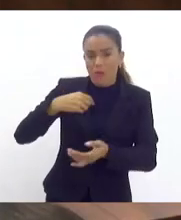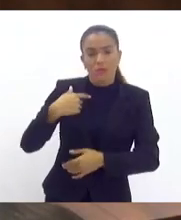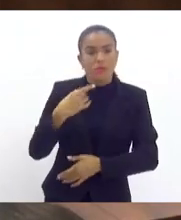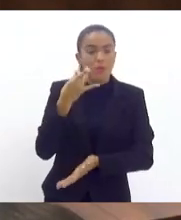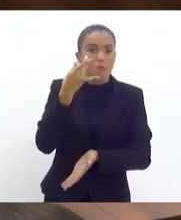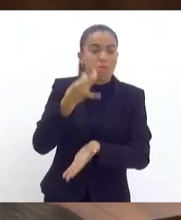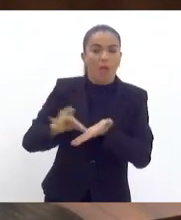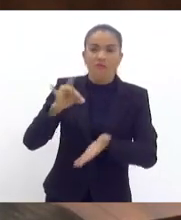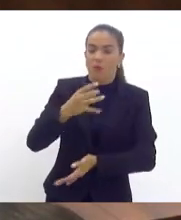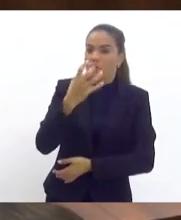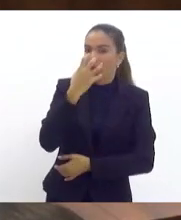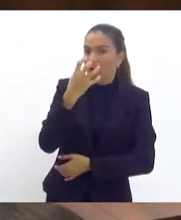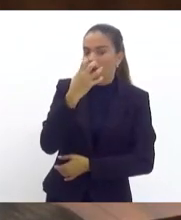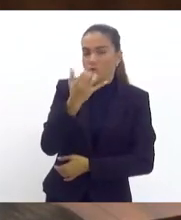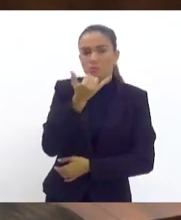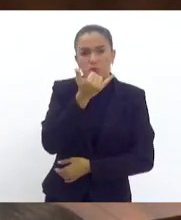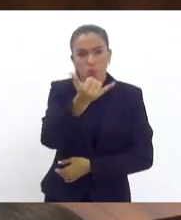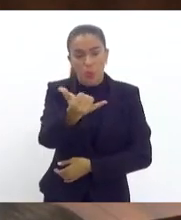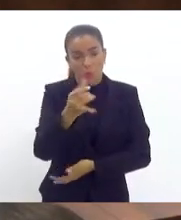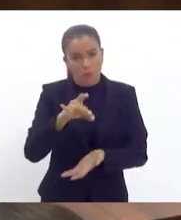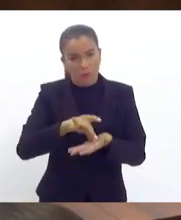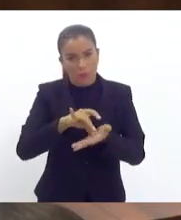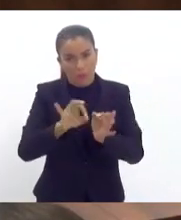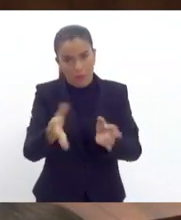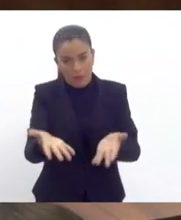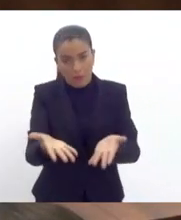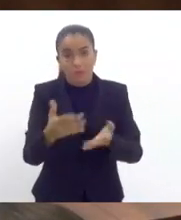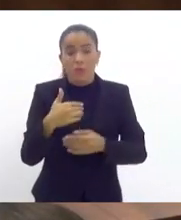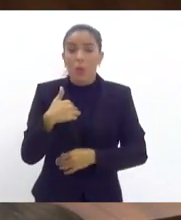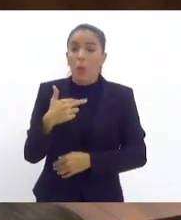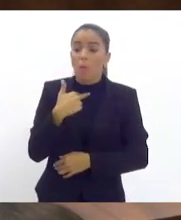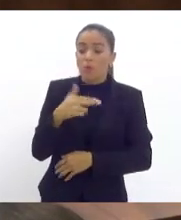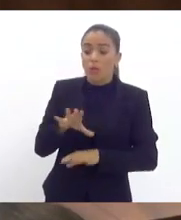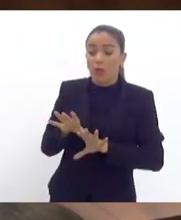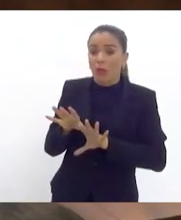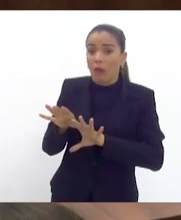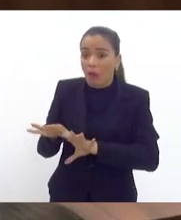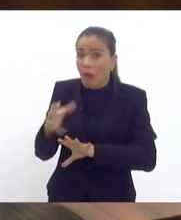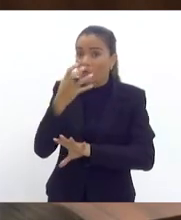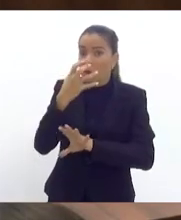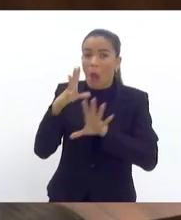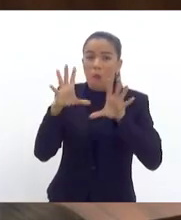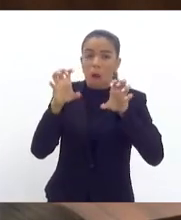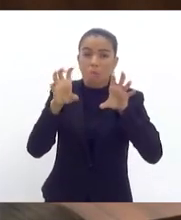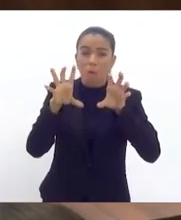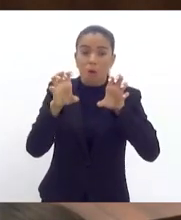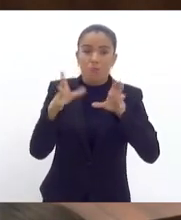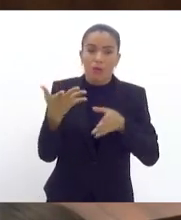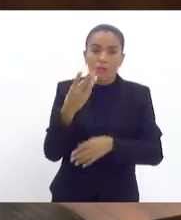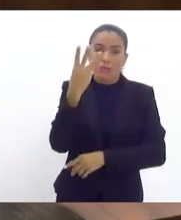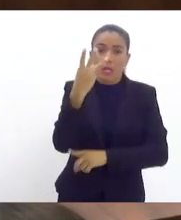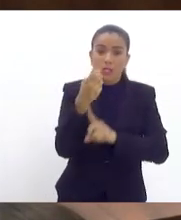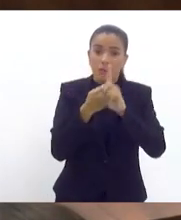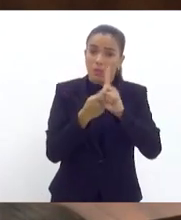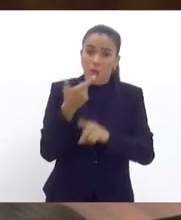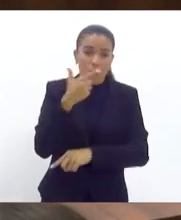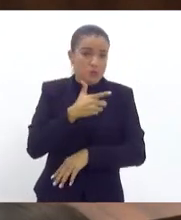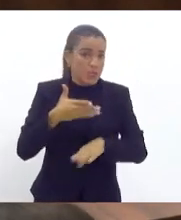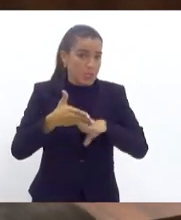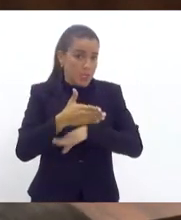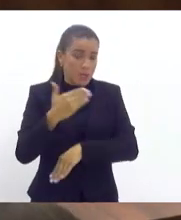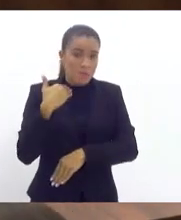tenho pavor de cachorro verdade também é essa mas eu não podia chegar perto que aqueles cachorradas ali eu fiquei três meses sem entrar no banco